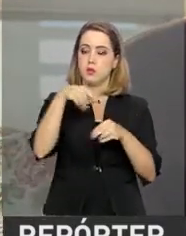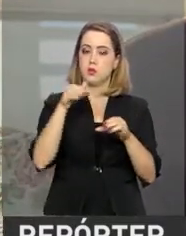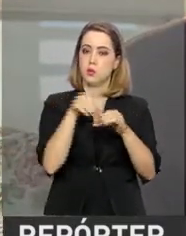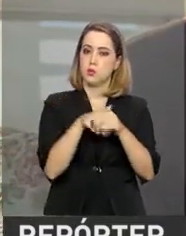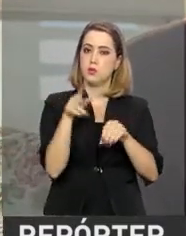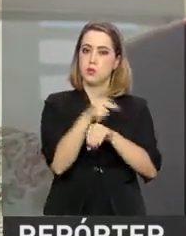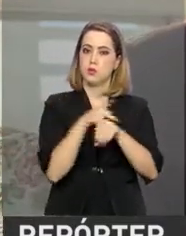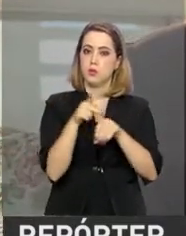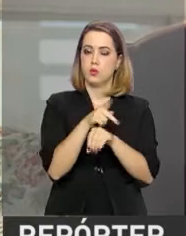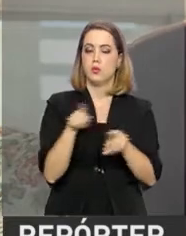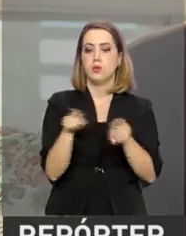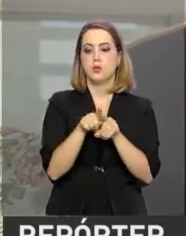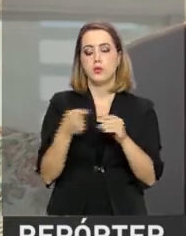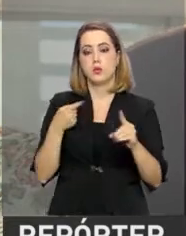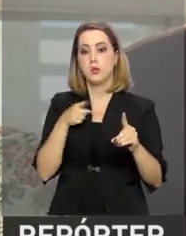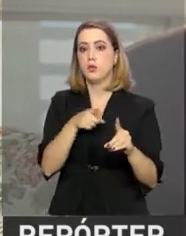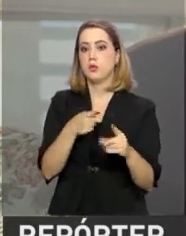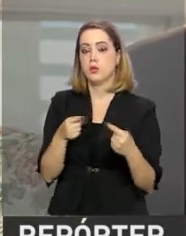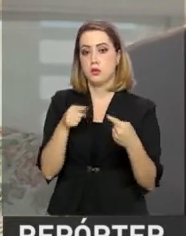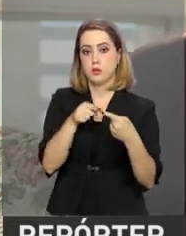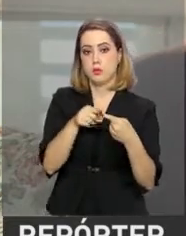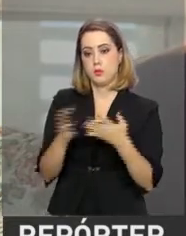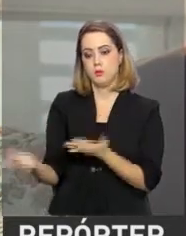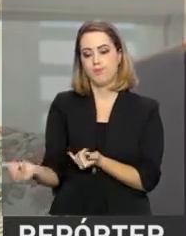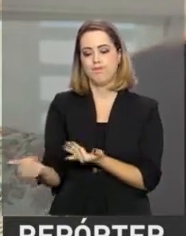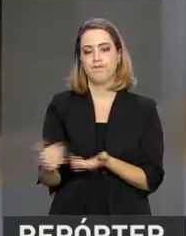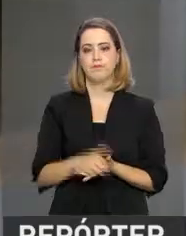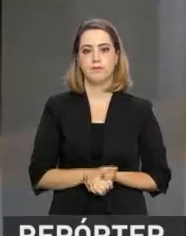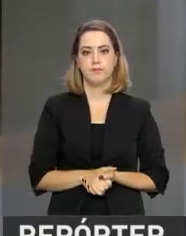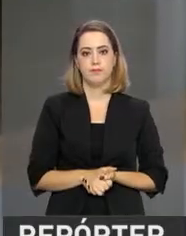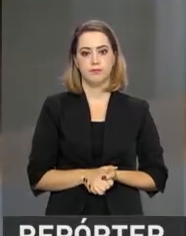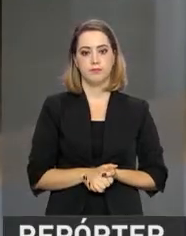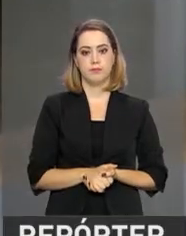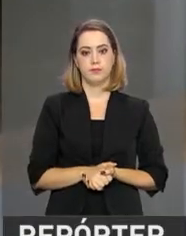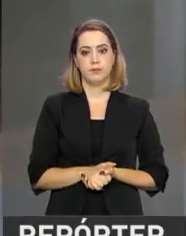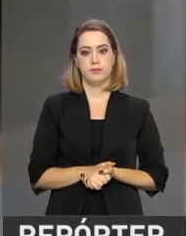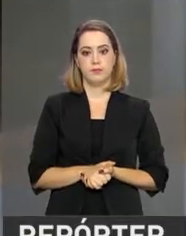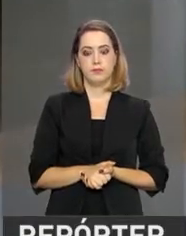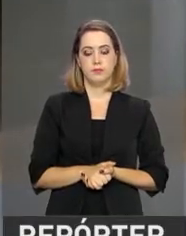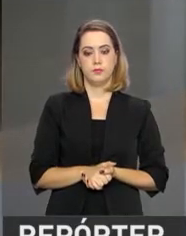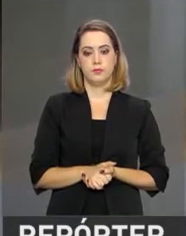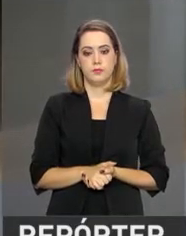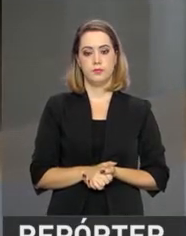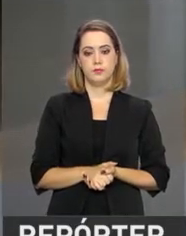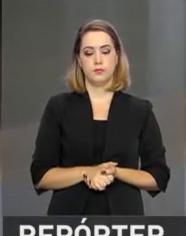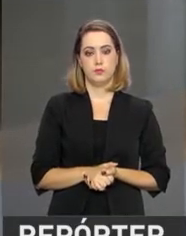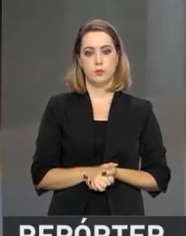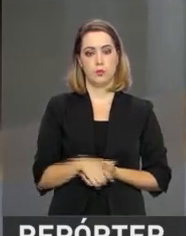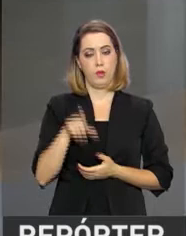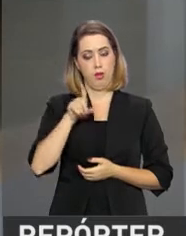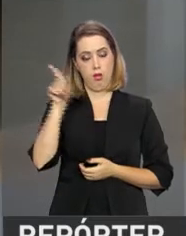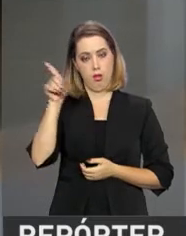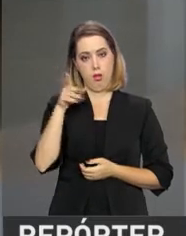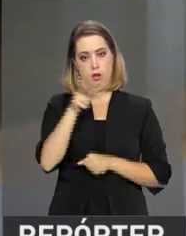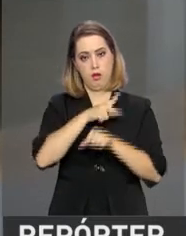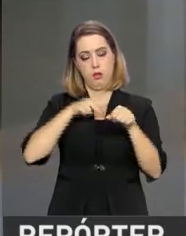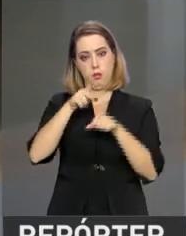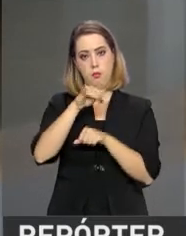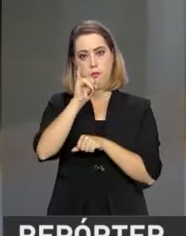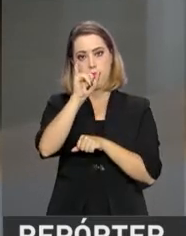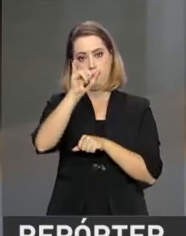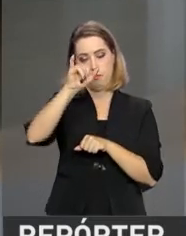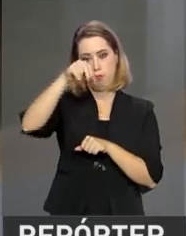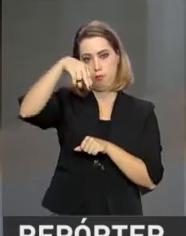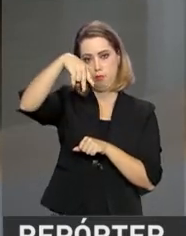onde bpn é preciso onde e outro ainda na índia é o presidente michel temer